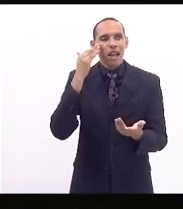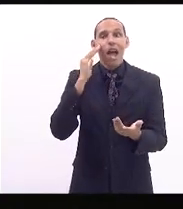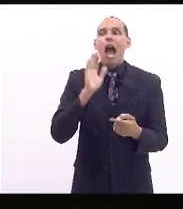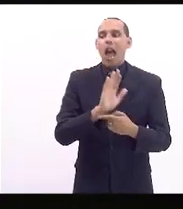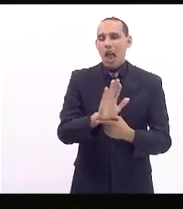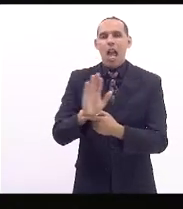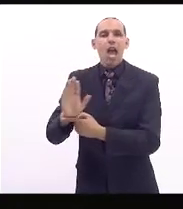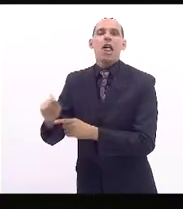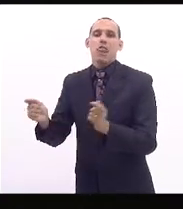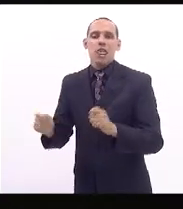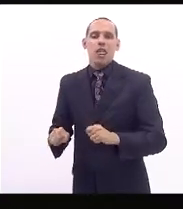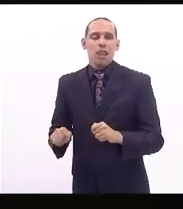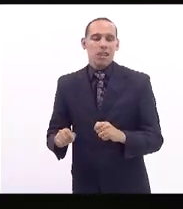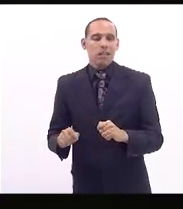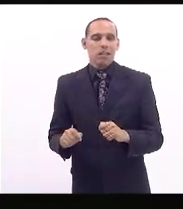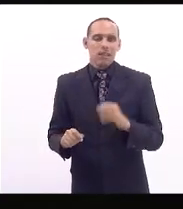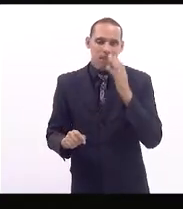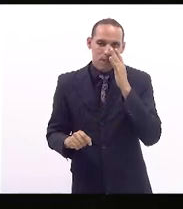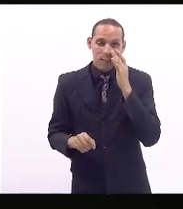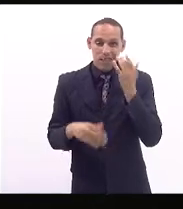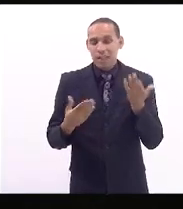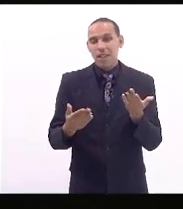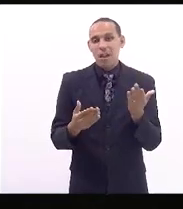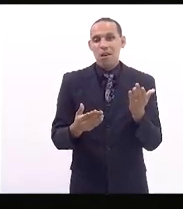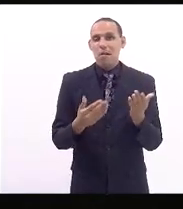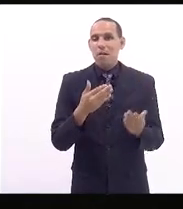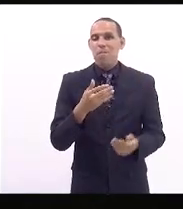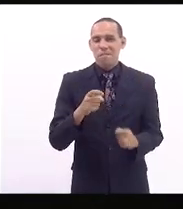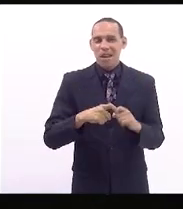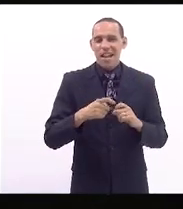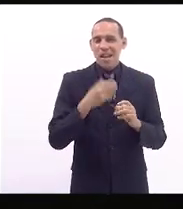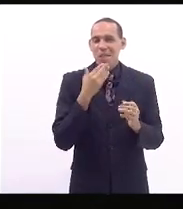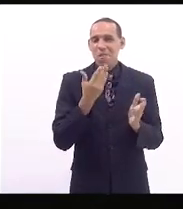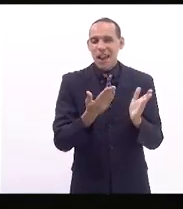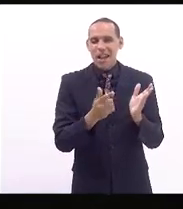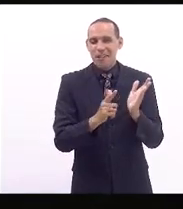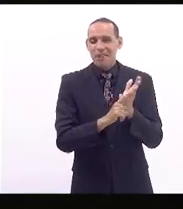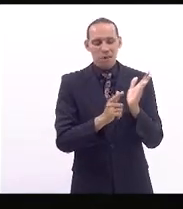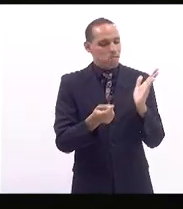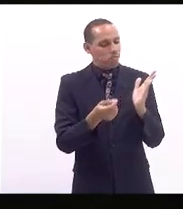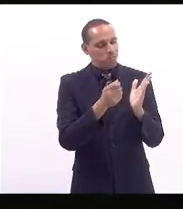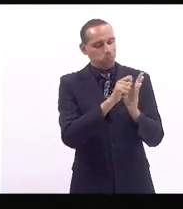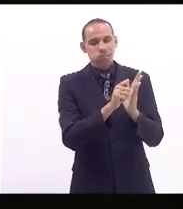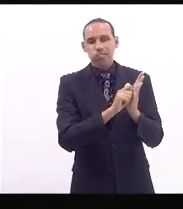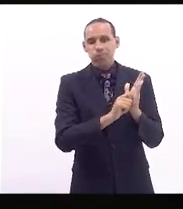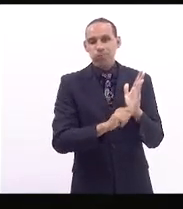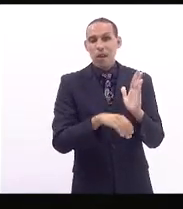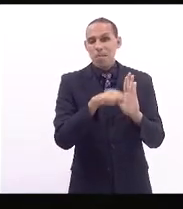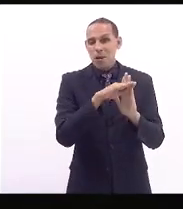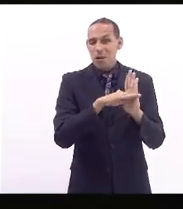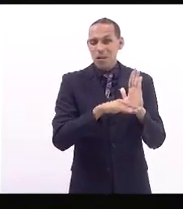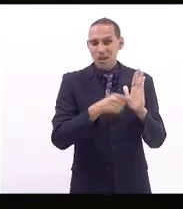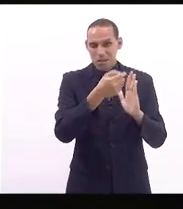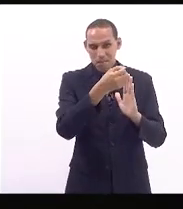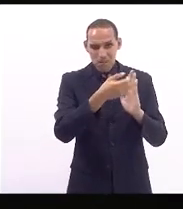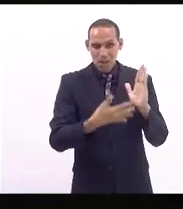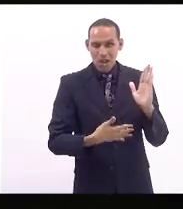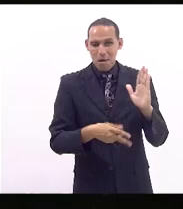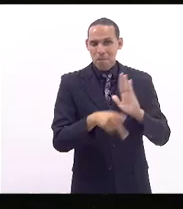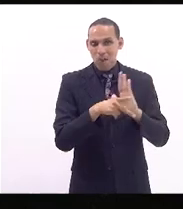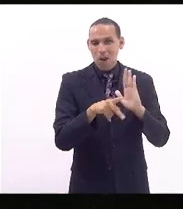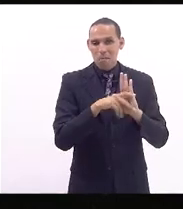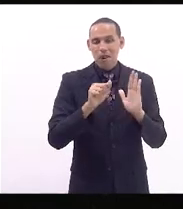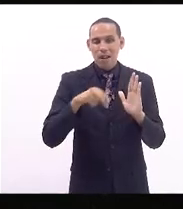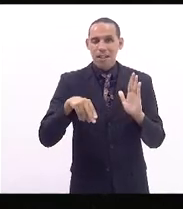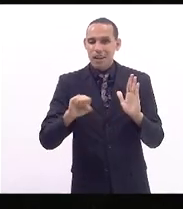dessa situação ou seja com pedido médico os procedimentos e os afins fora do ro mas que eram